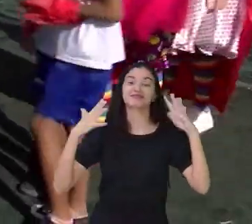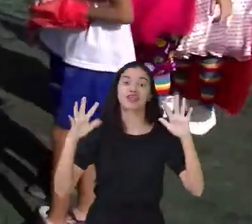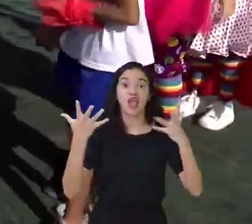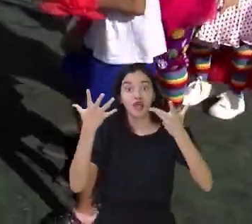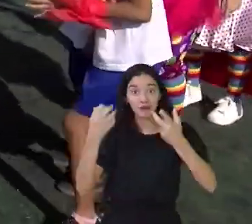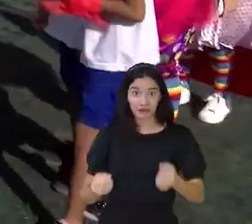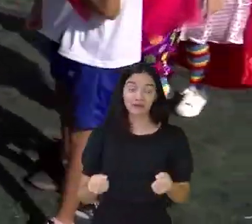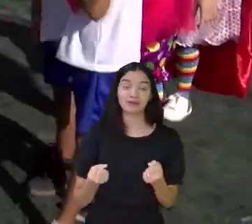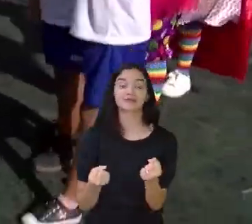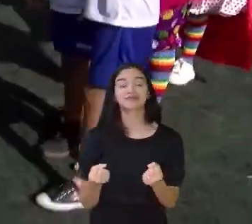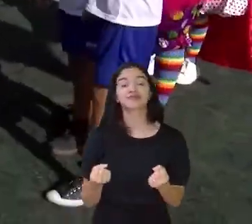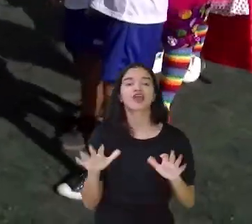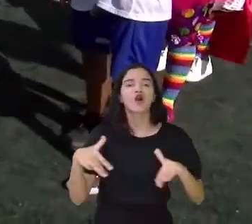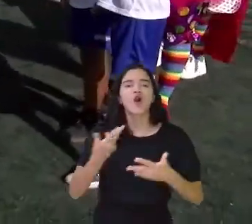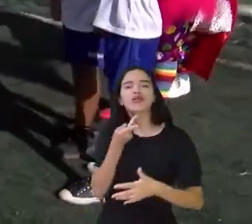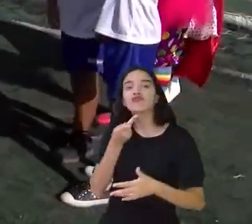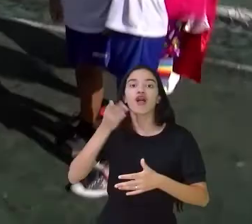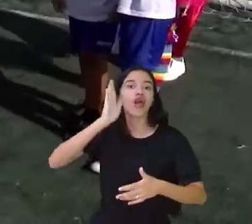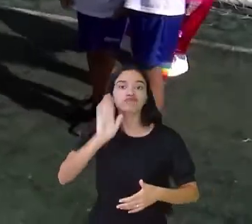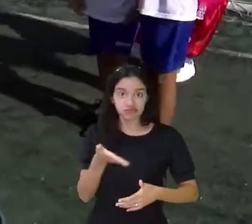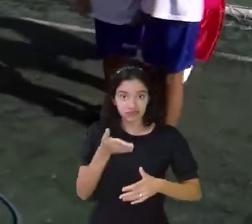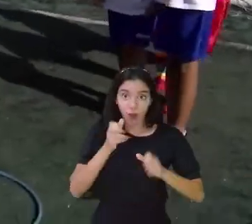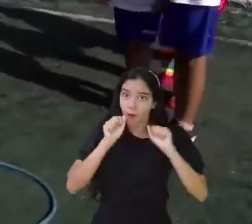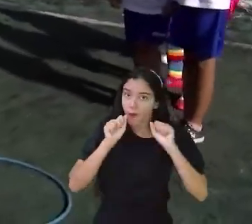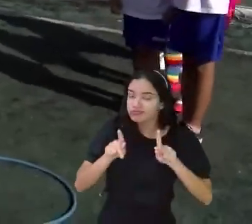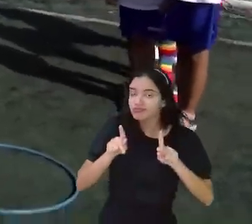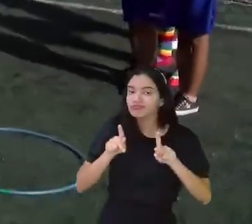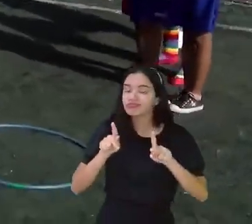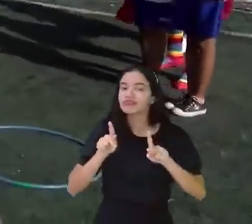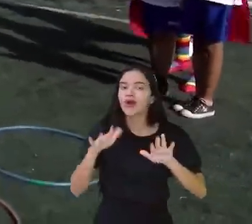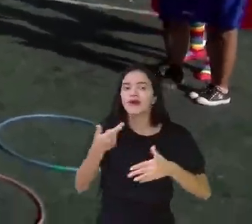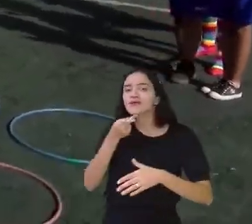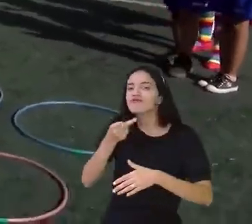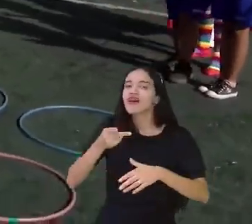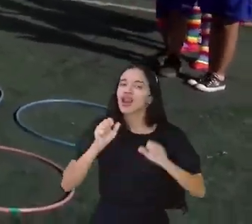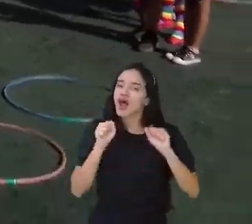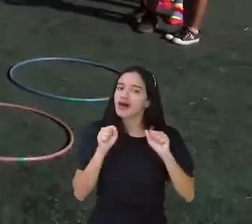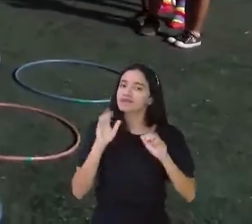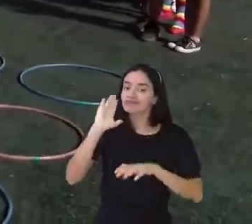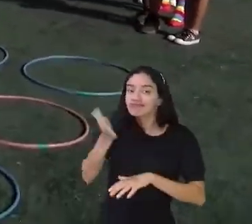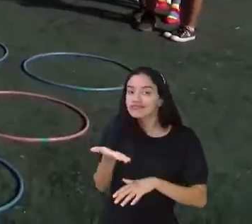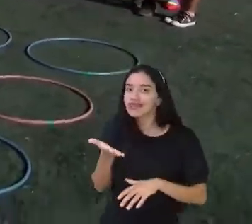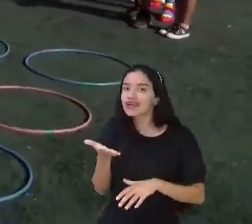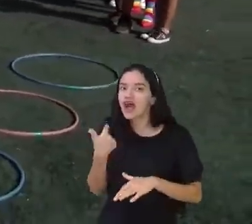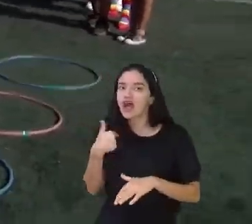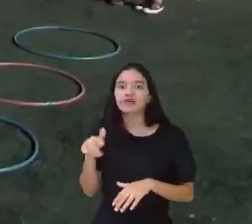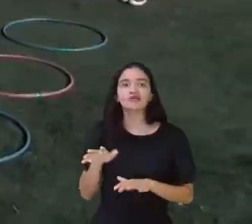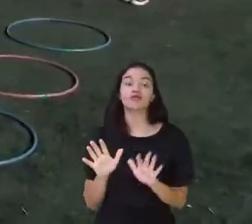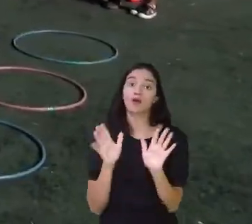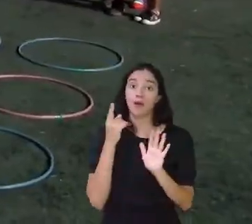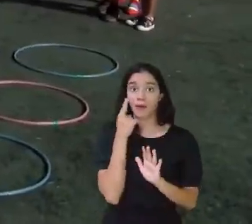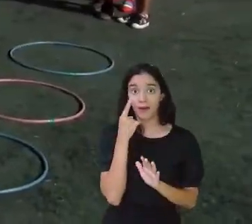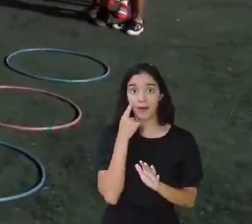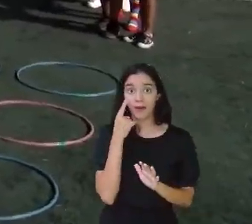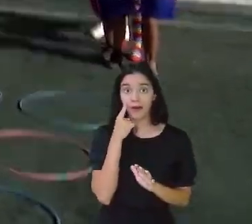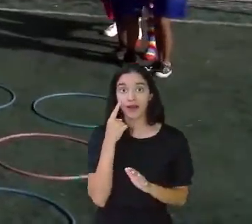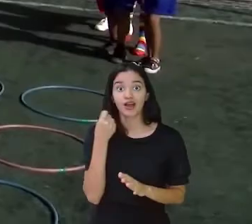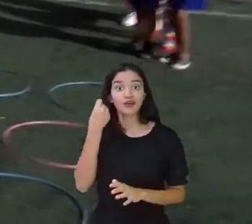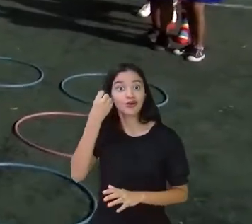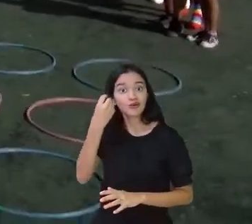Bora! Quando eu disser já, viu? Quando eu disser já, não vai nem olhar.